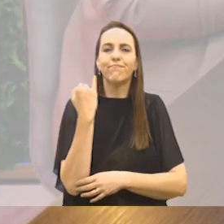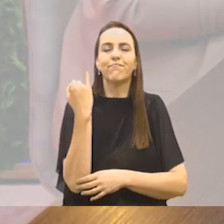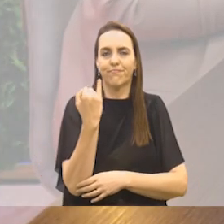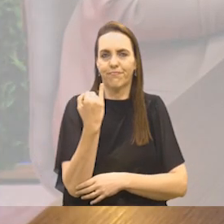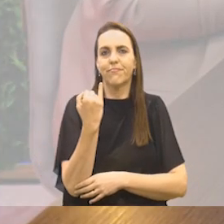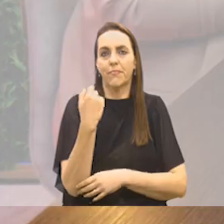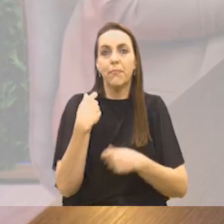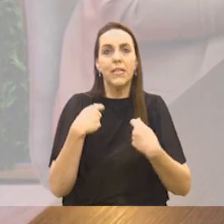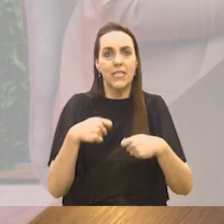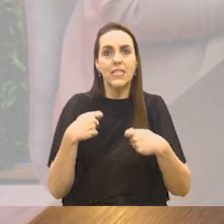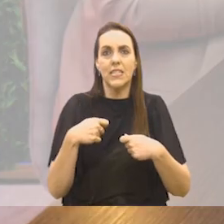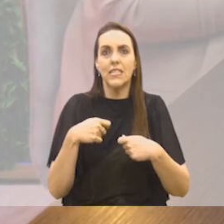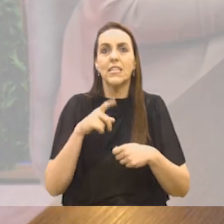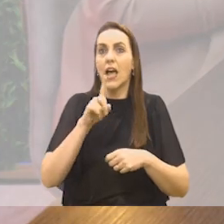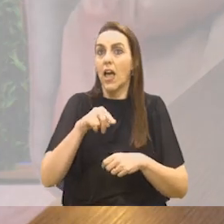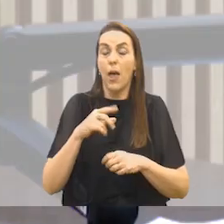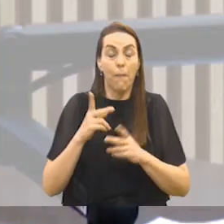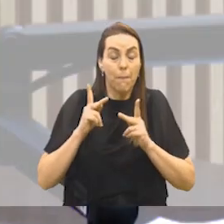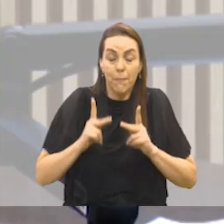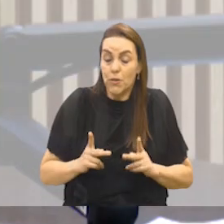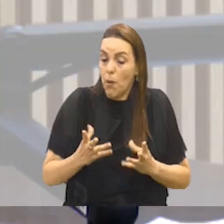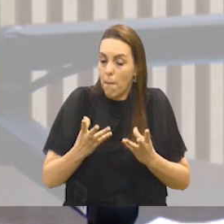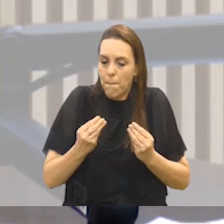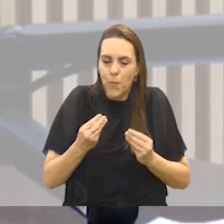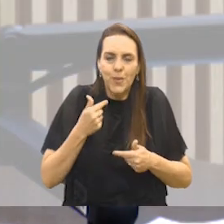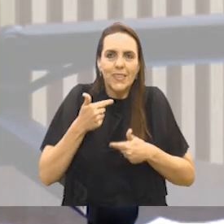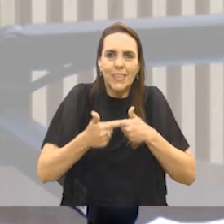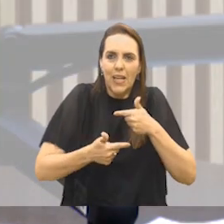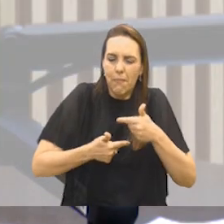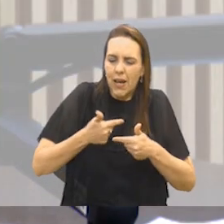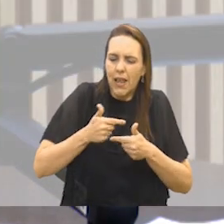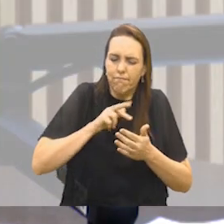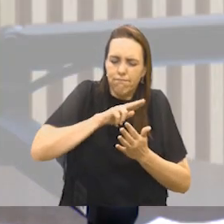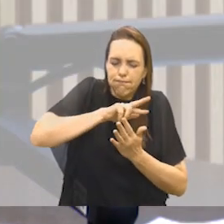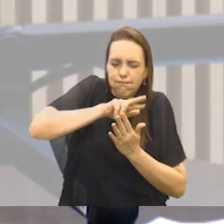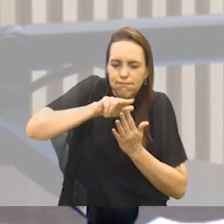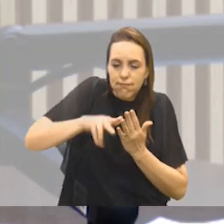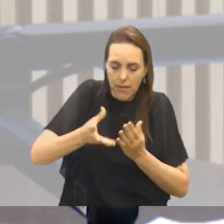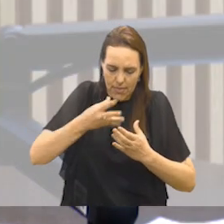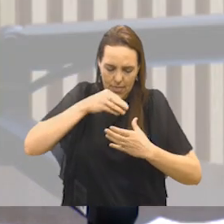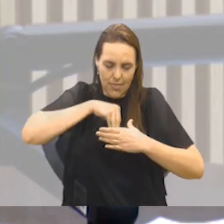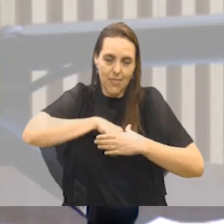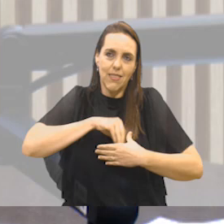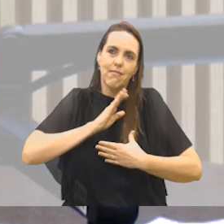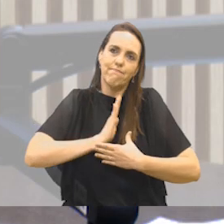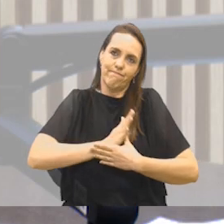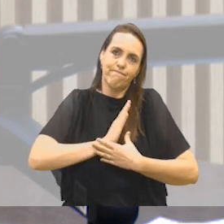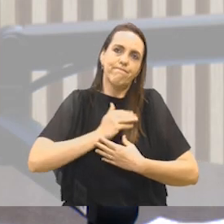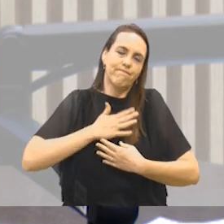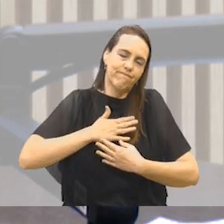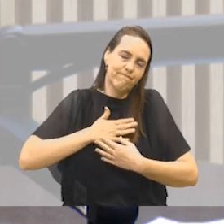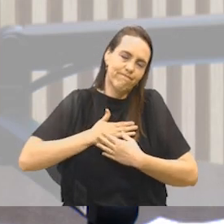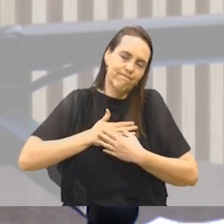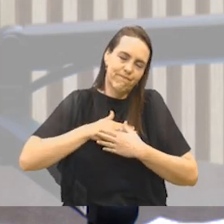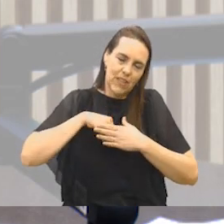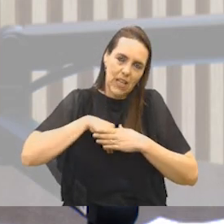algo que faz parte de quem procura muito trabalhar todas as suas questões internas.